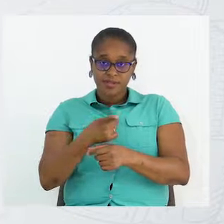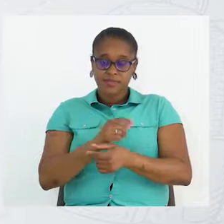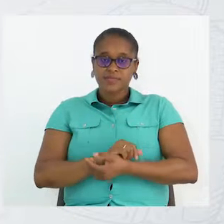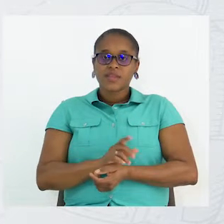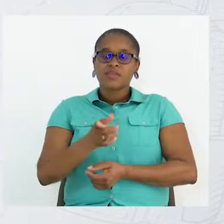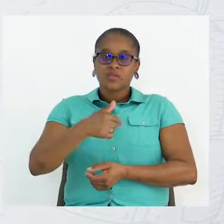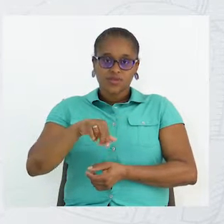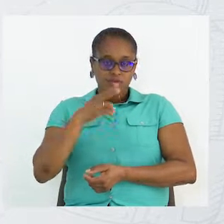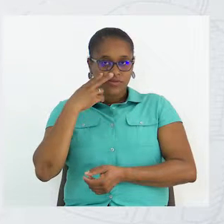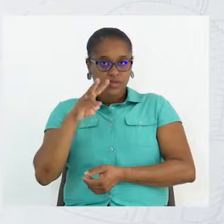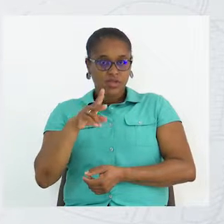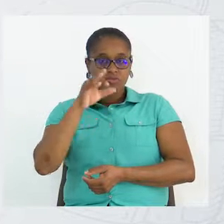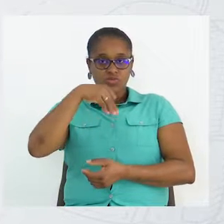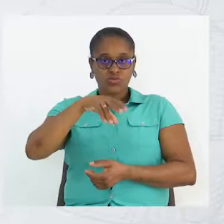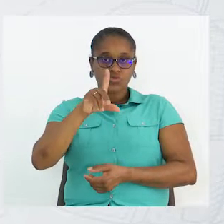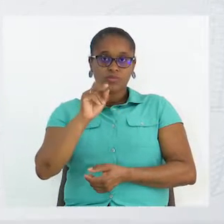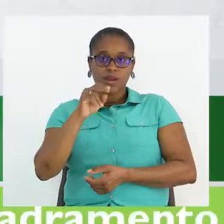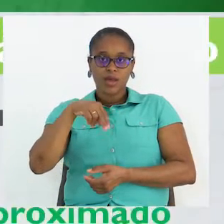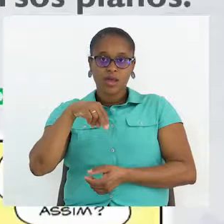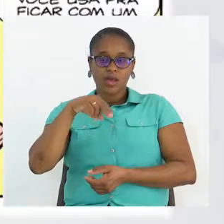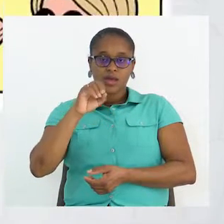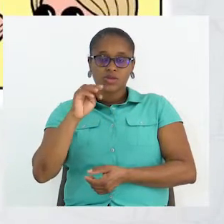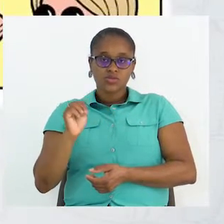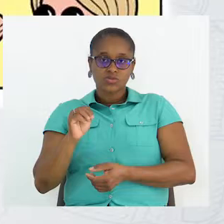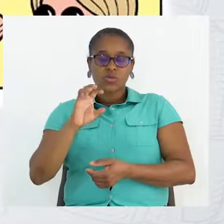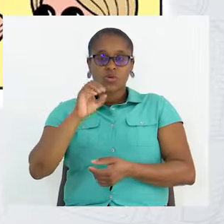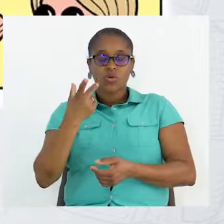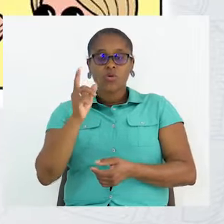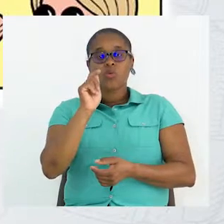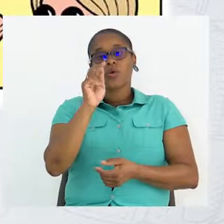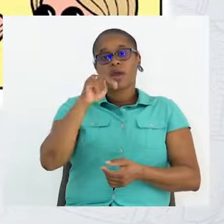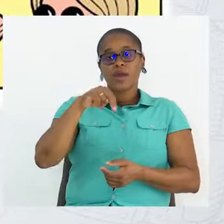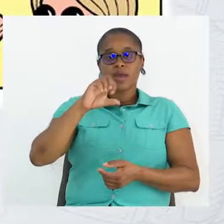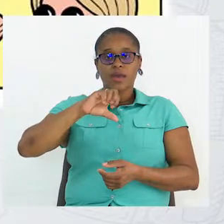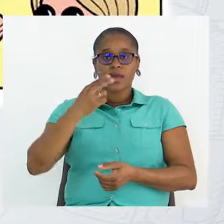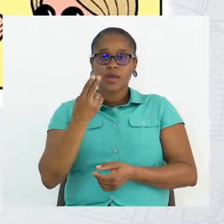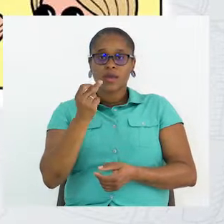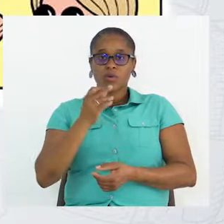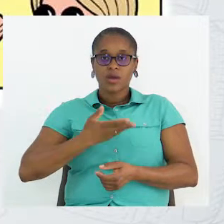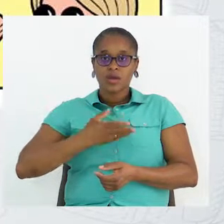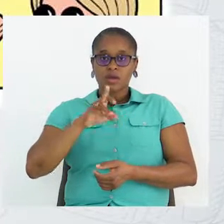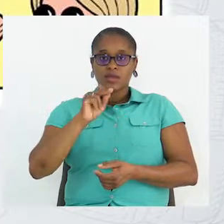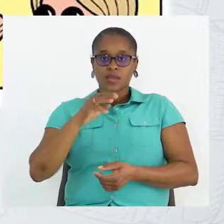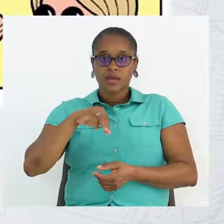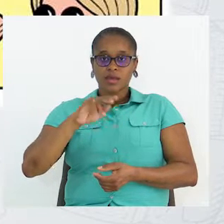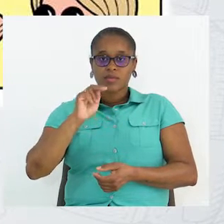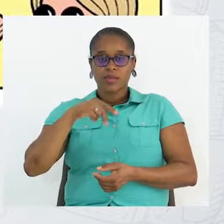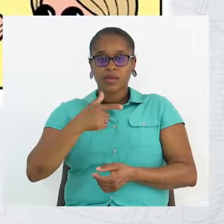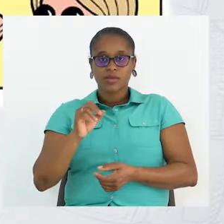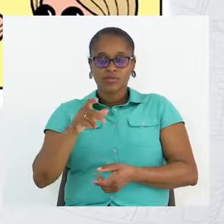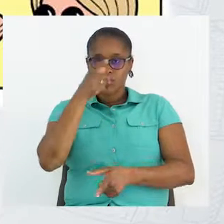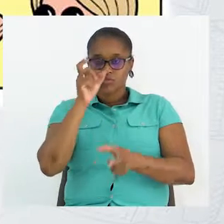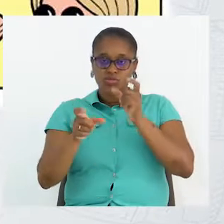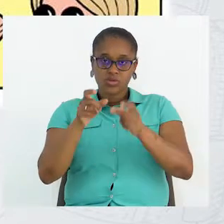Então vejamos os planos. Os planos ou enquadramento, podem ser também chamados de enquadramento. As personagens e